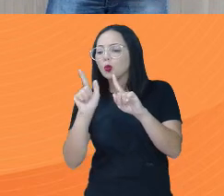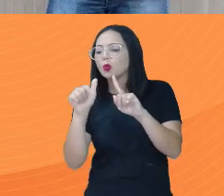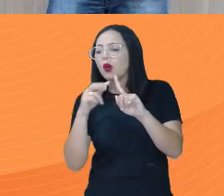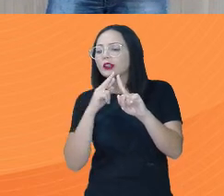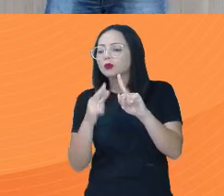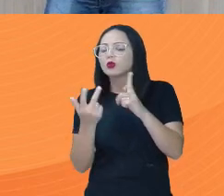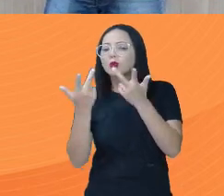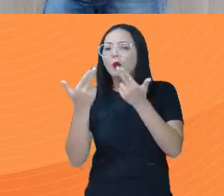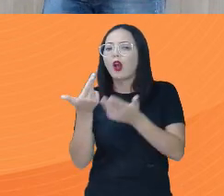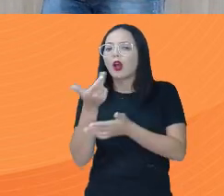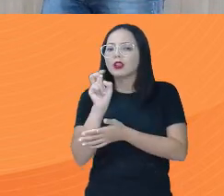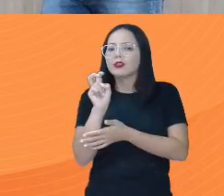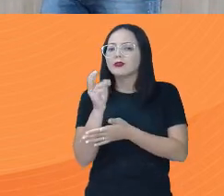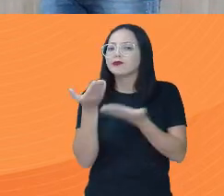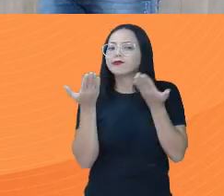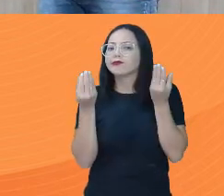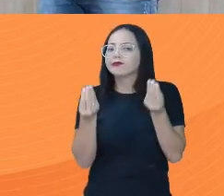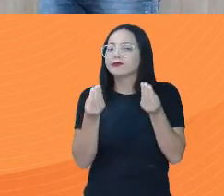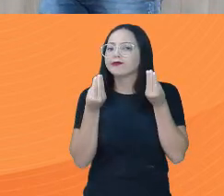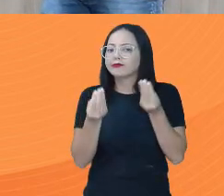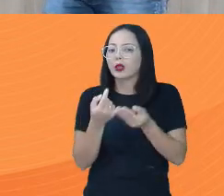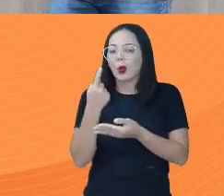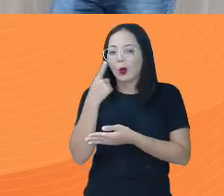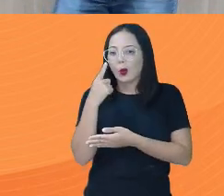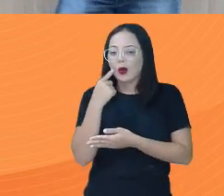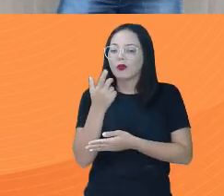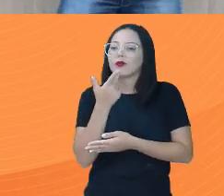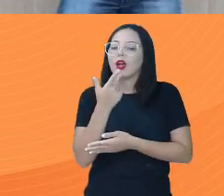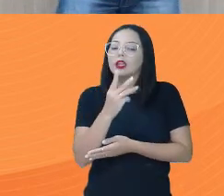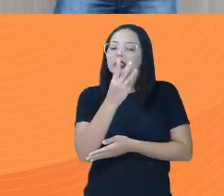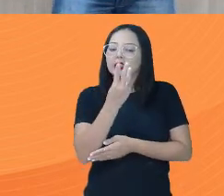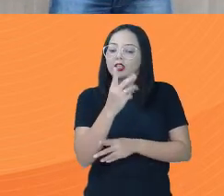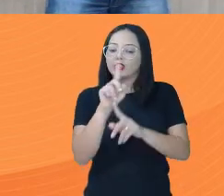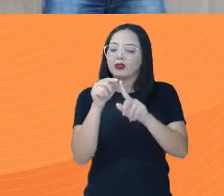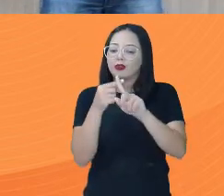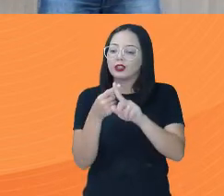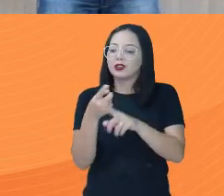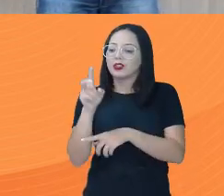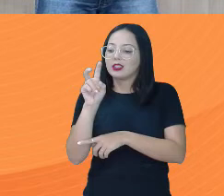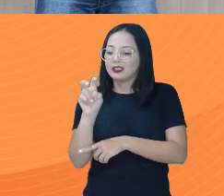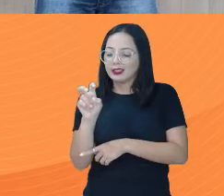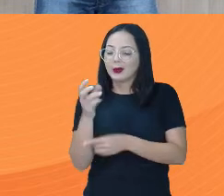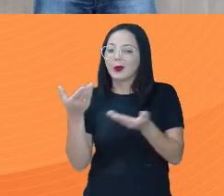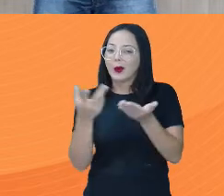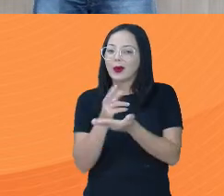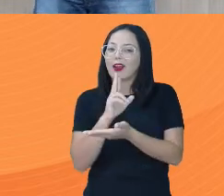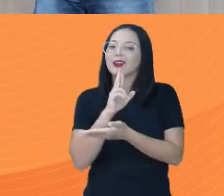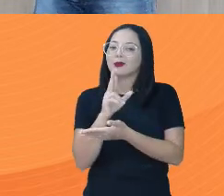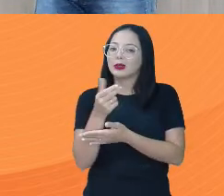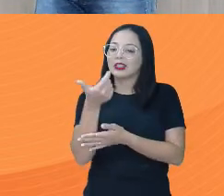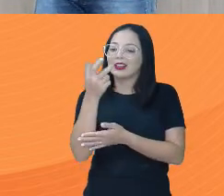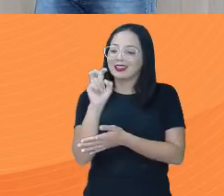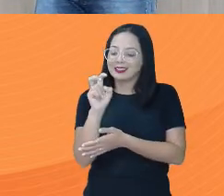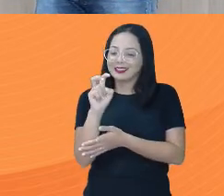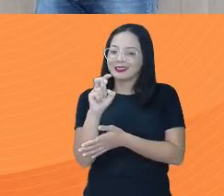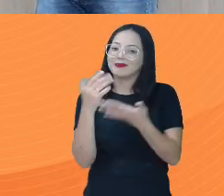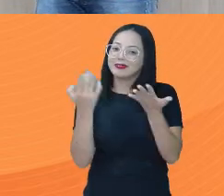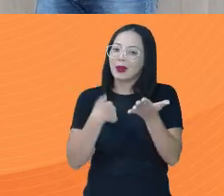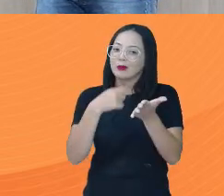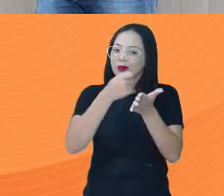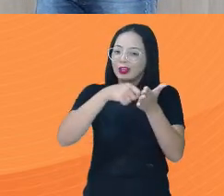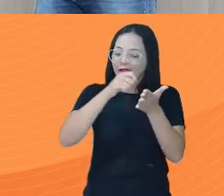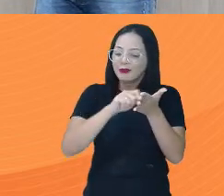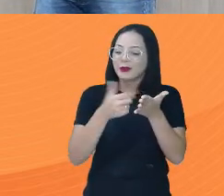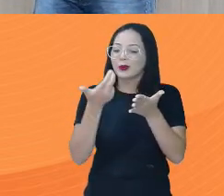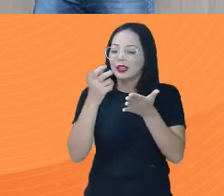vai dar igual a 15? Então, eu coloquei aqui, ó, que 3 vezes 5 é igual a 15. Então, eu escrevi o